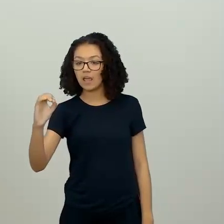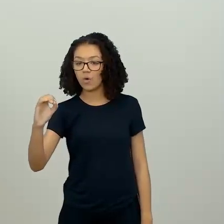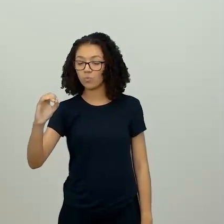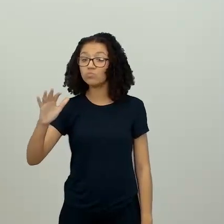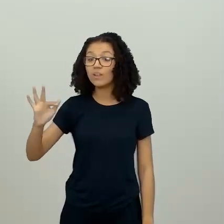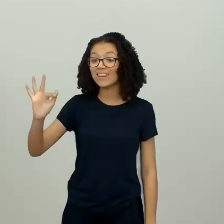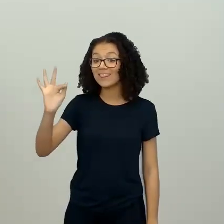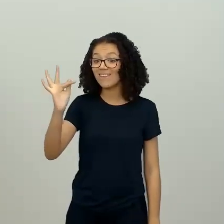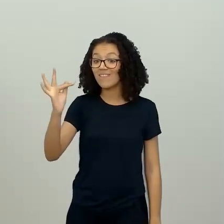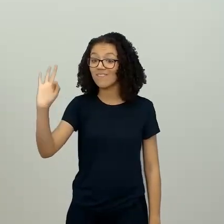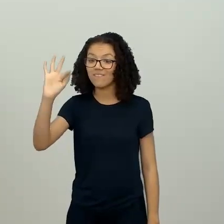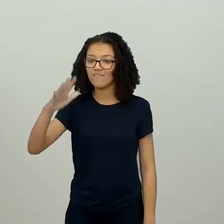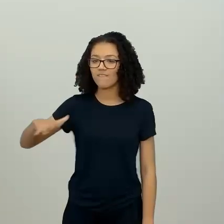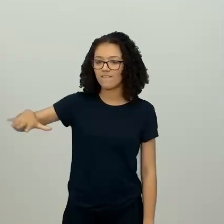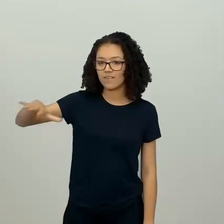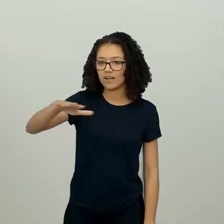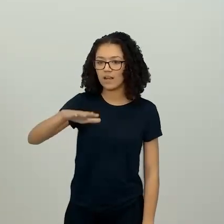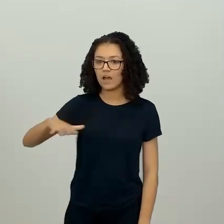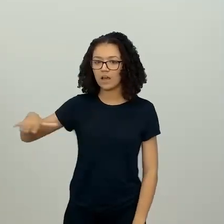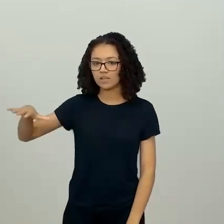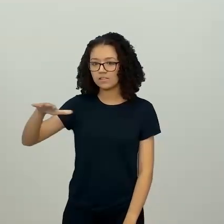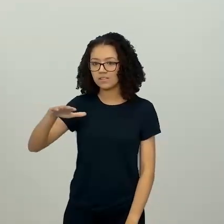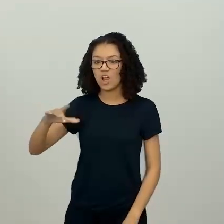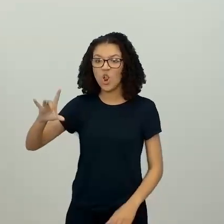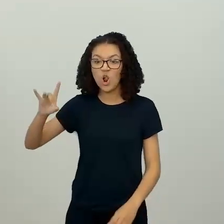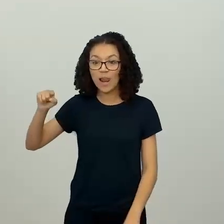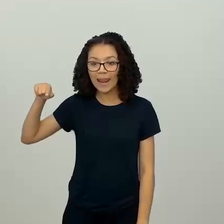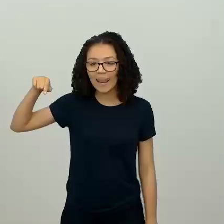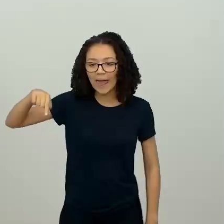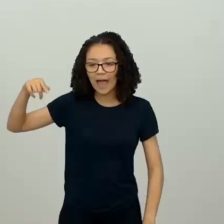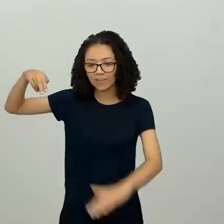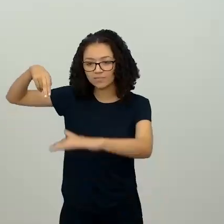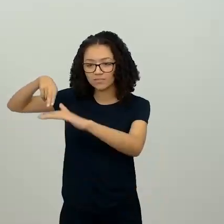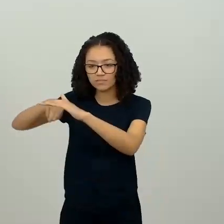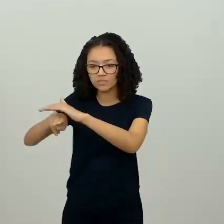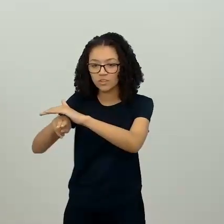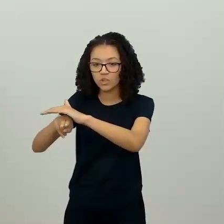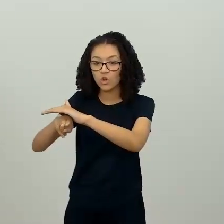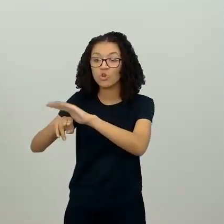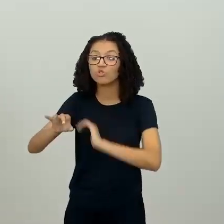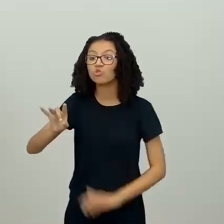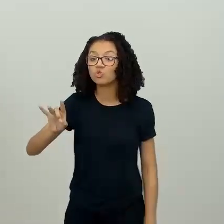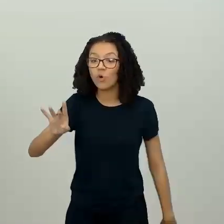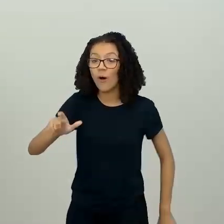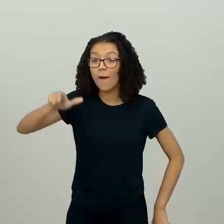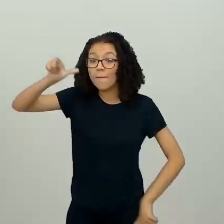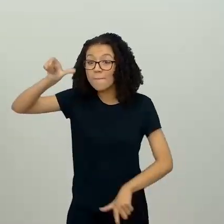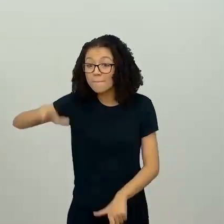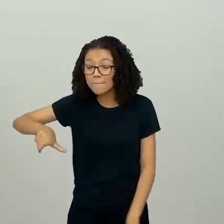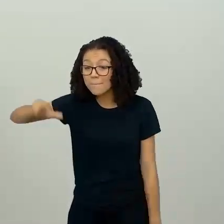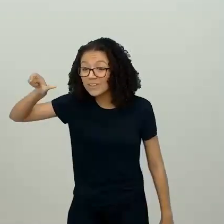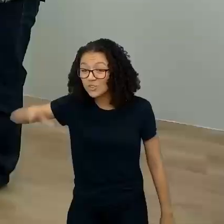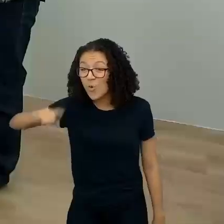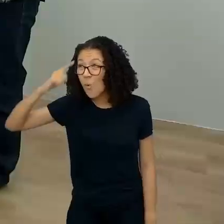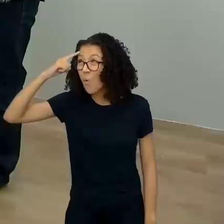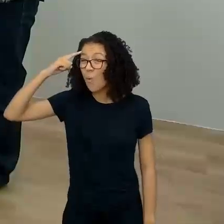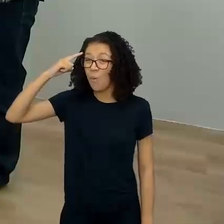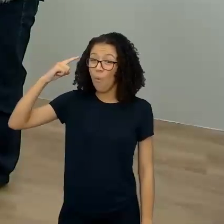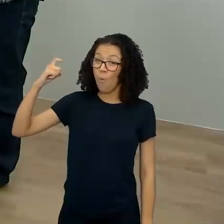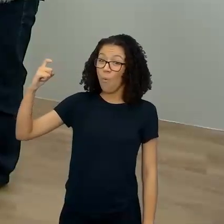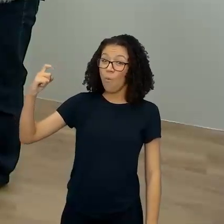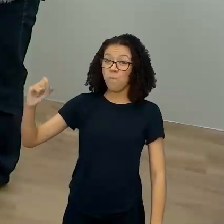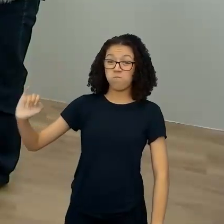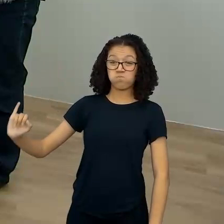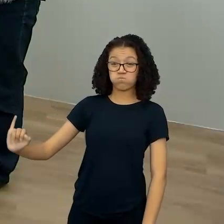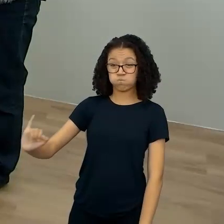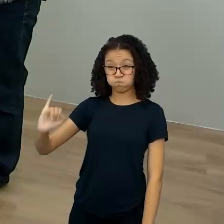e que lá só tem os grandes, né? Só tem os grandes da história da França.